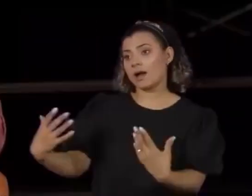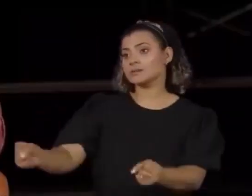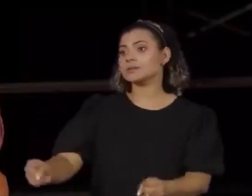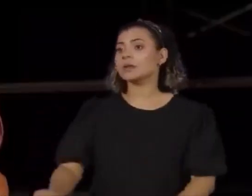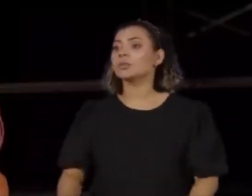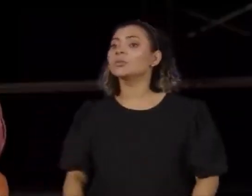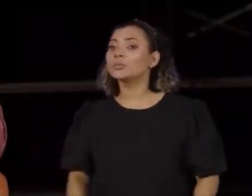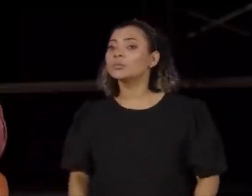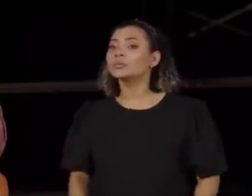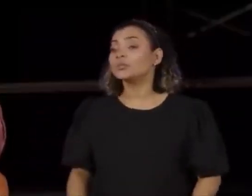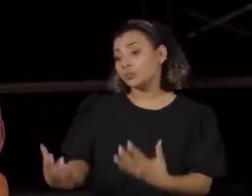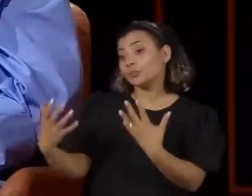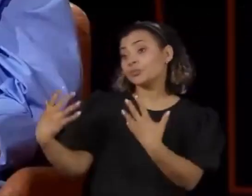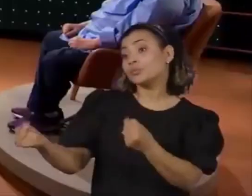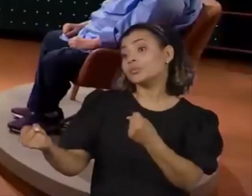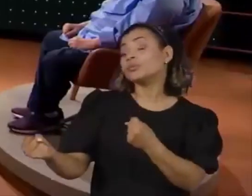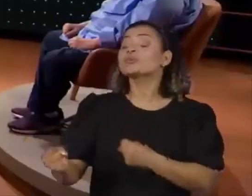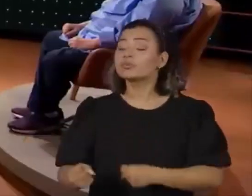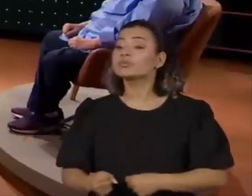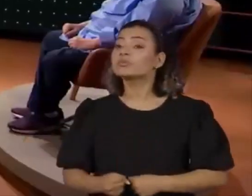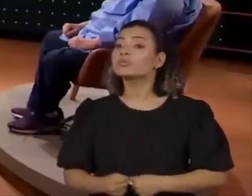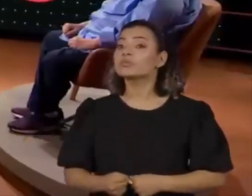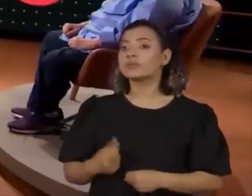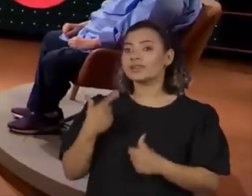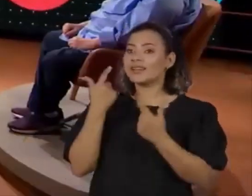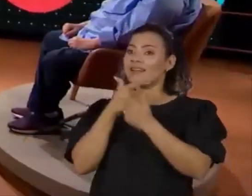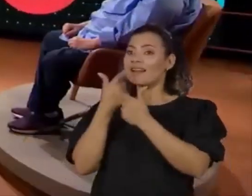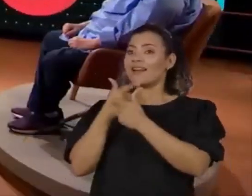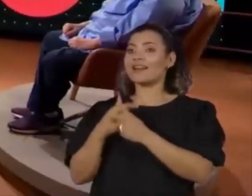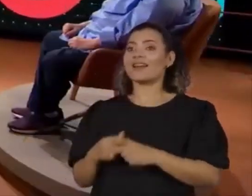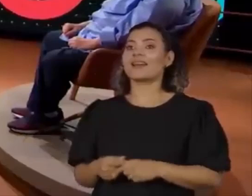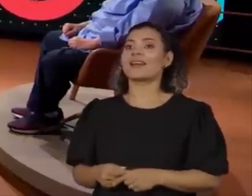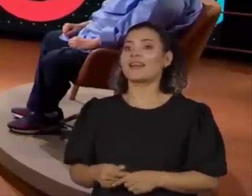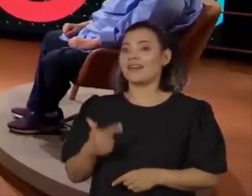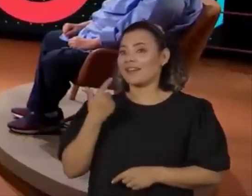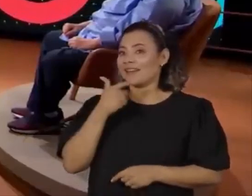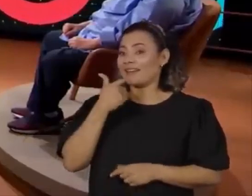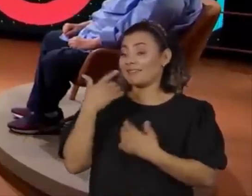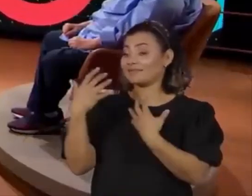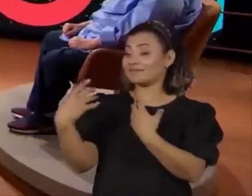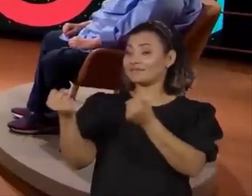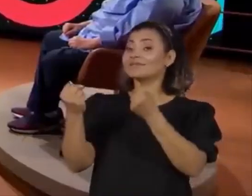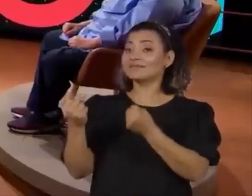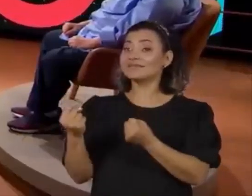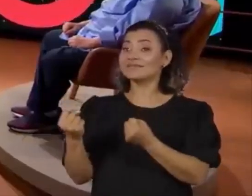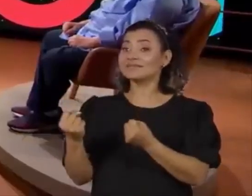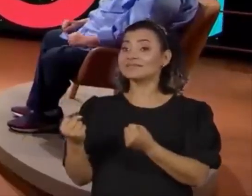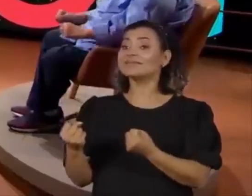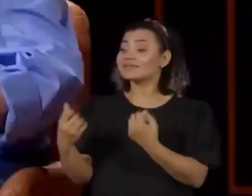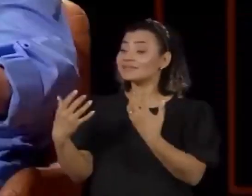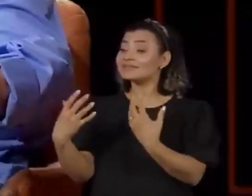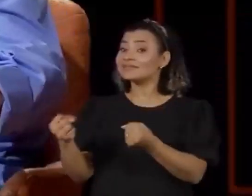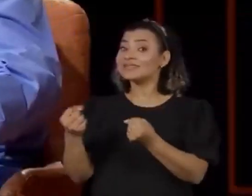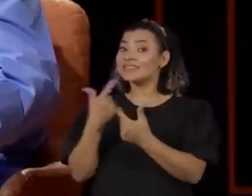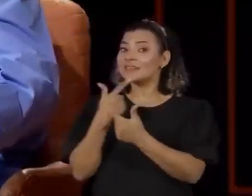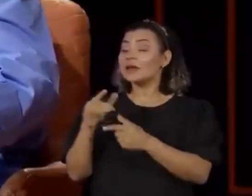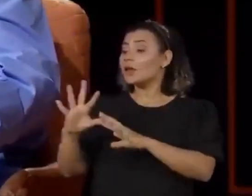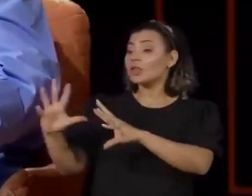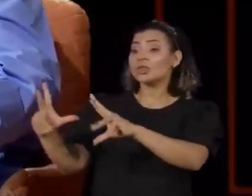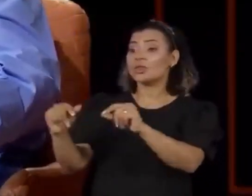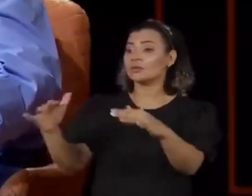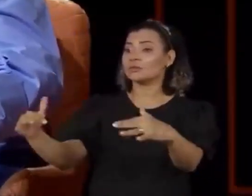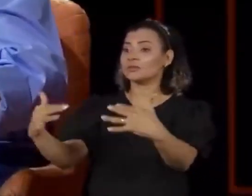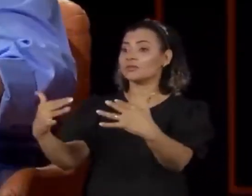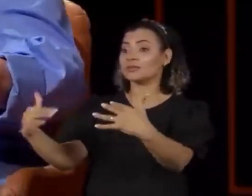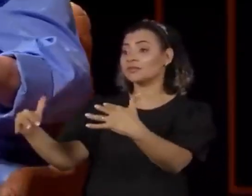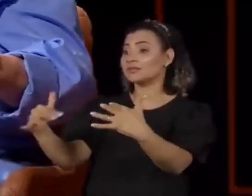com a mesma reflexão de amizade e falei aceito eles riram da minha